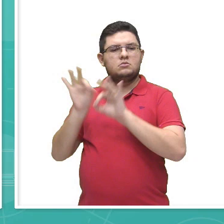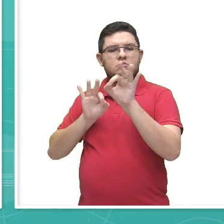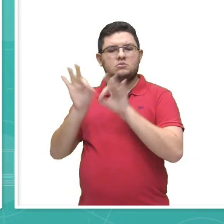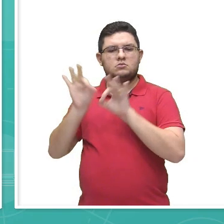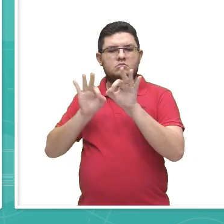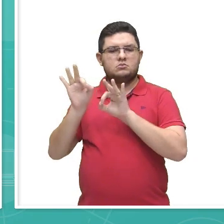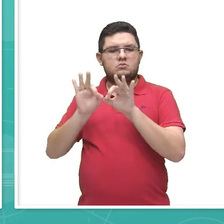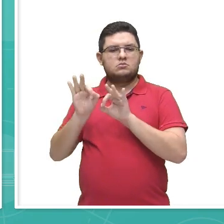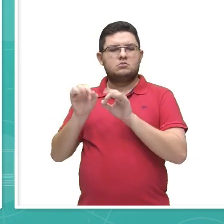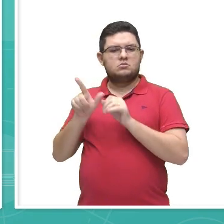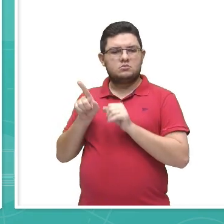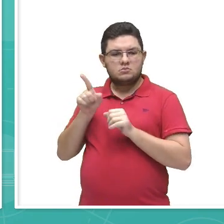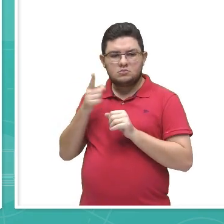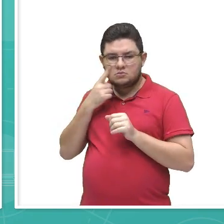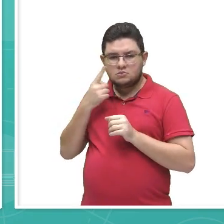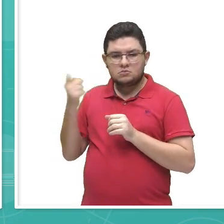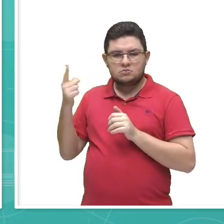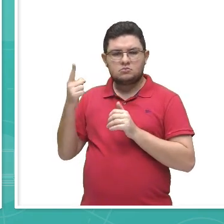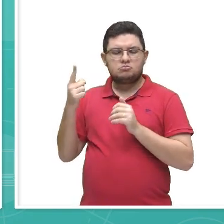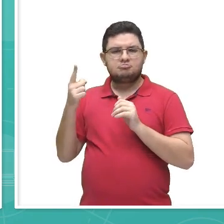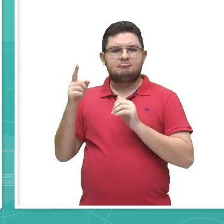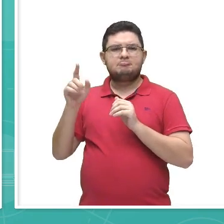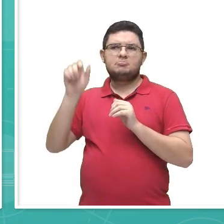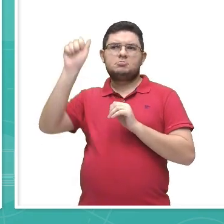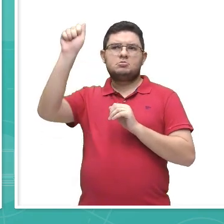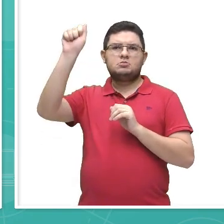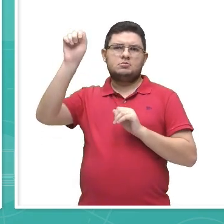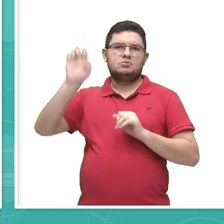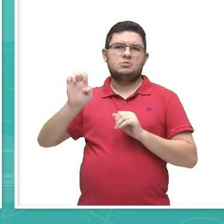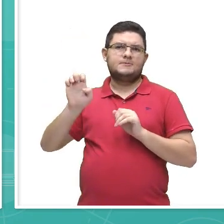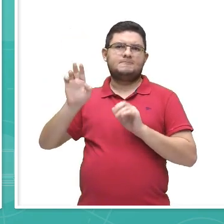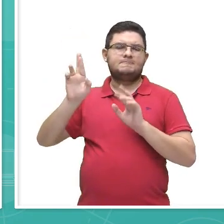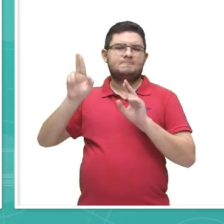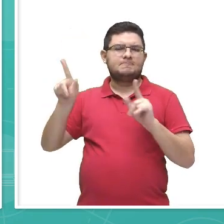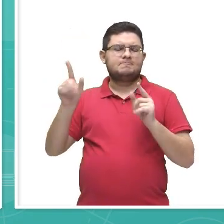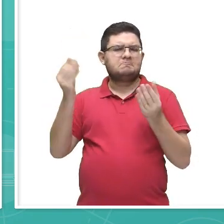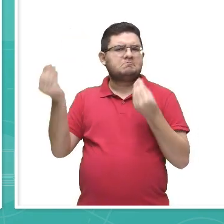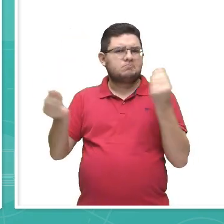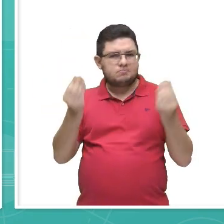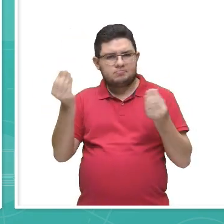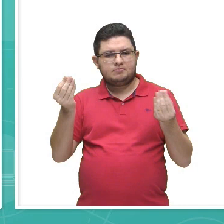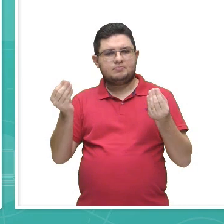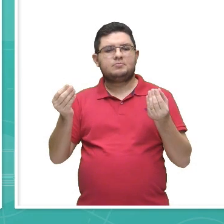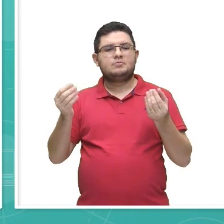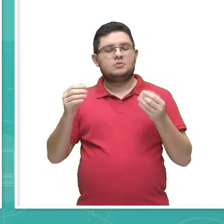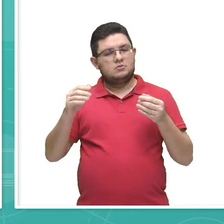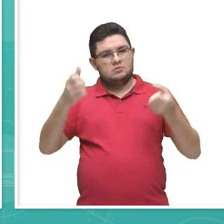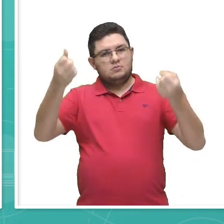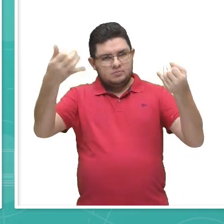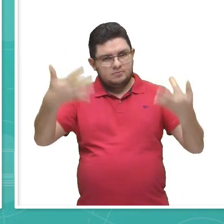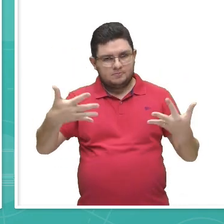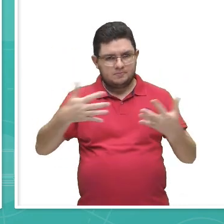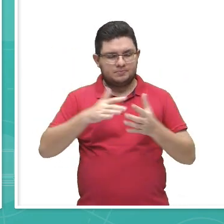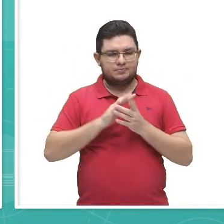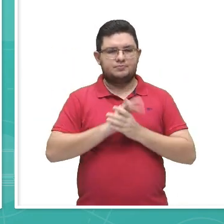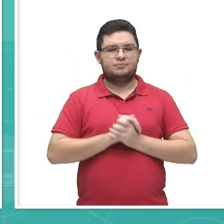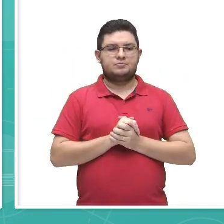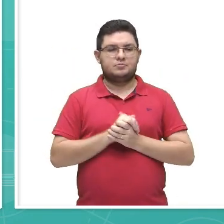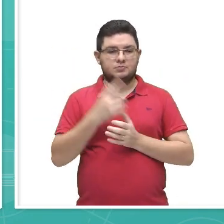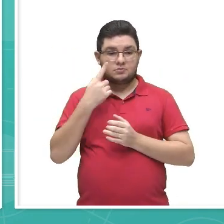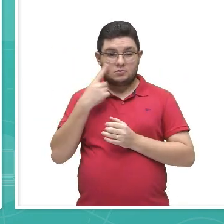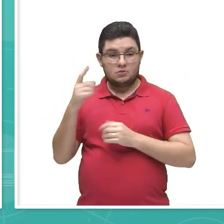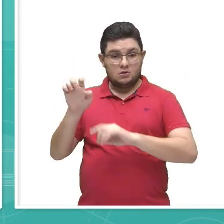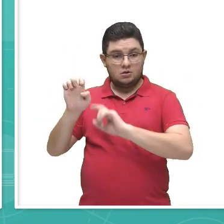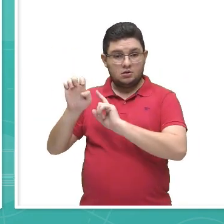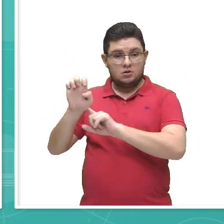uma pergunta. Então, qual a diferença entre eles? Vamos ver aqui. Observe que nessa última,